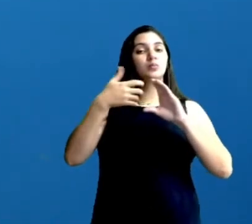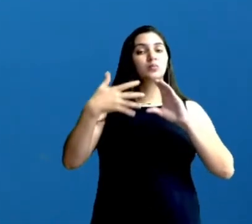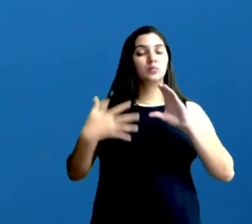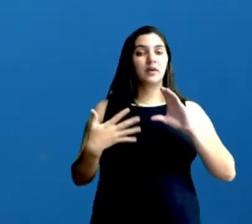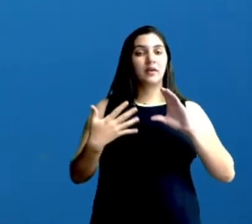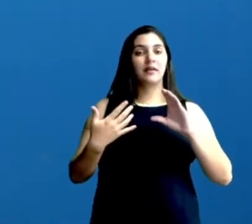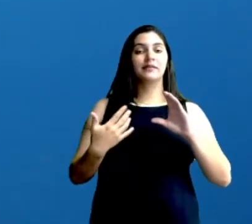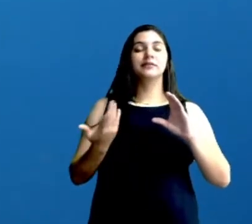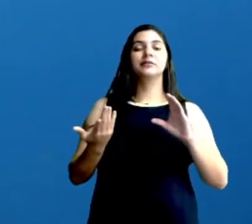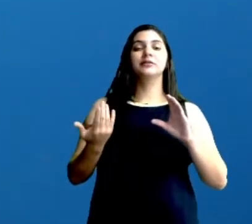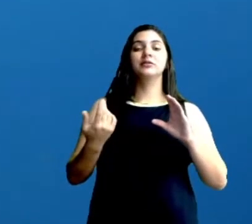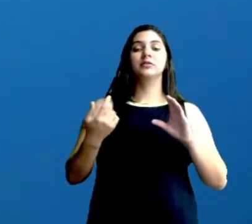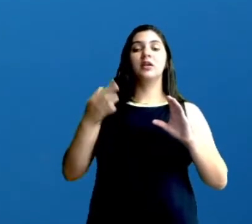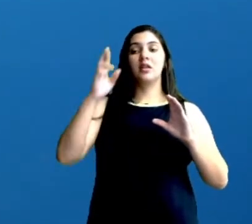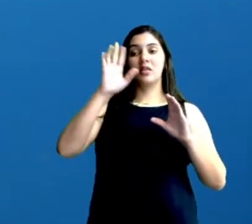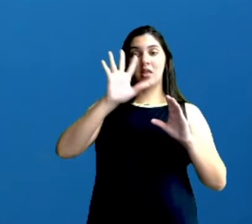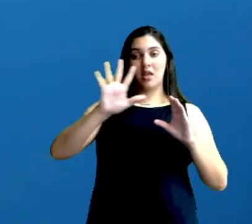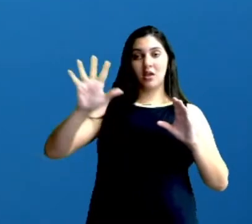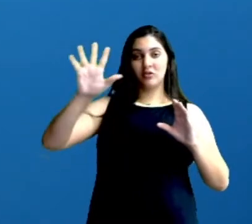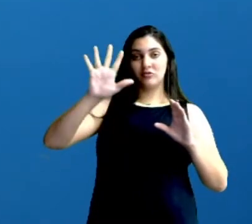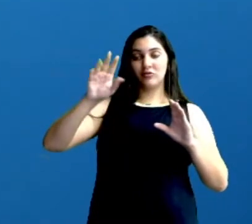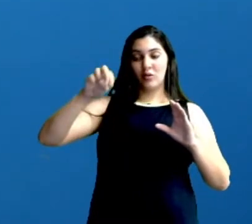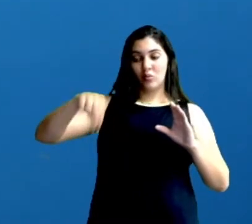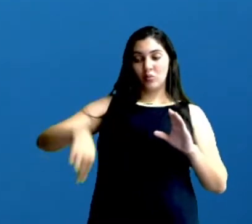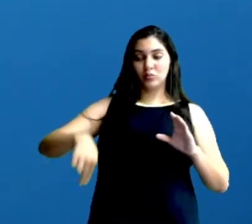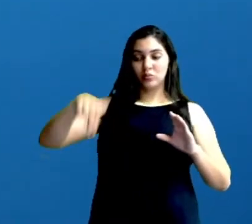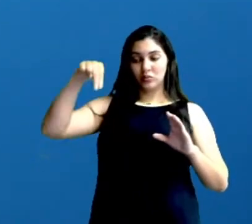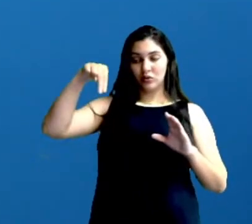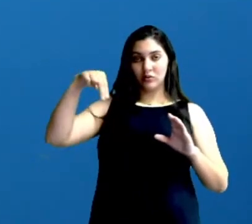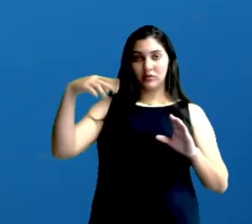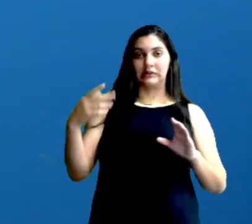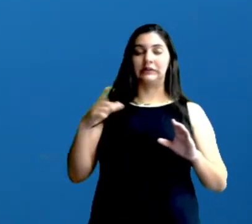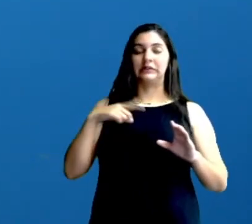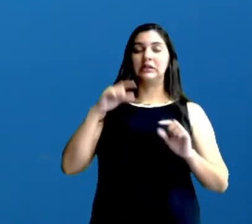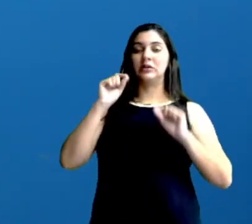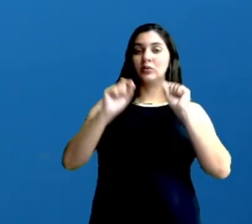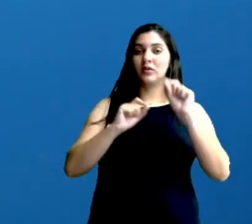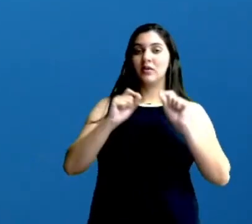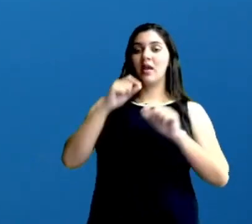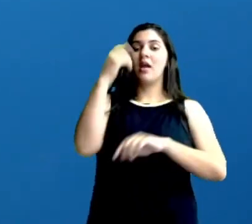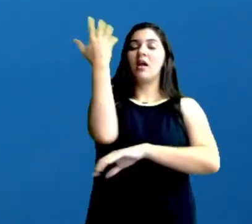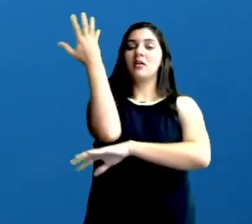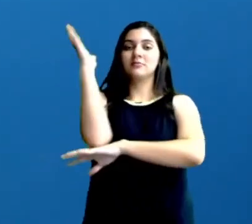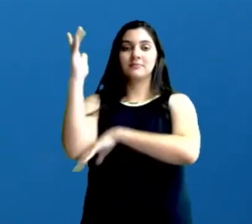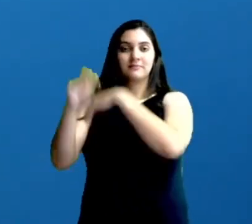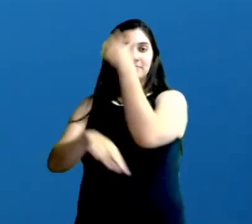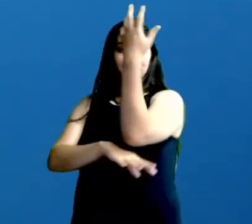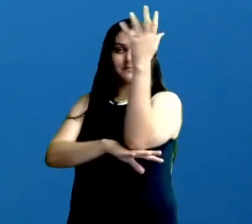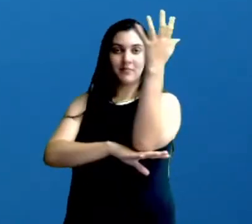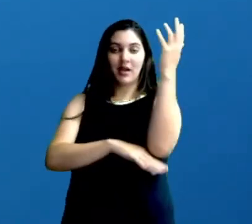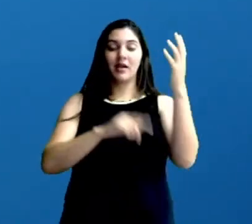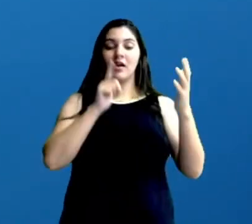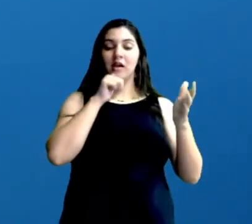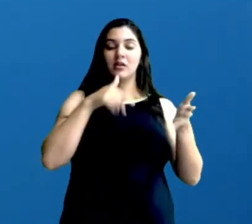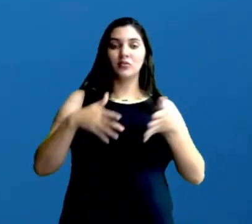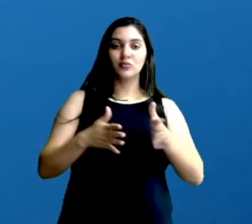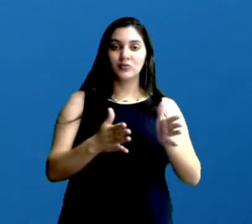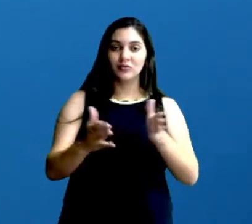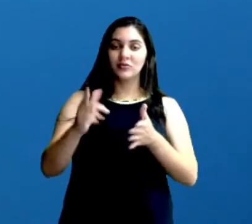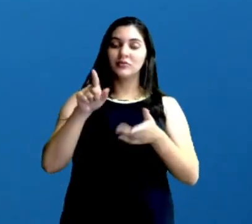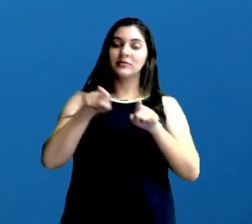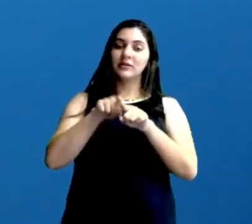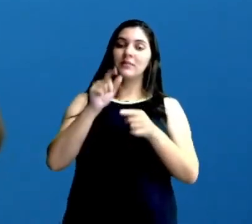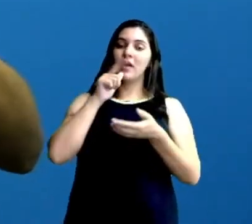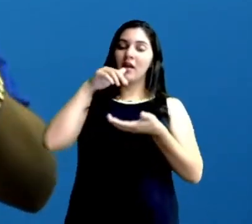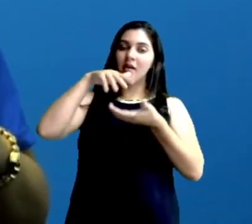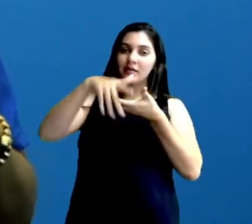né, da região Nordeste são a questão das matas, dos rios e das cachoeiras. Então a gente vai perceber que na região Nordeste a gente